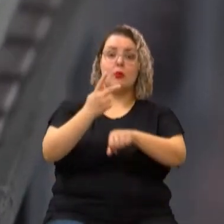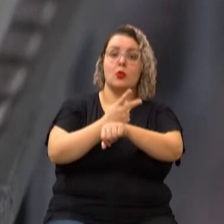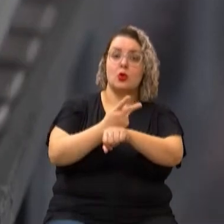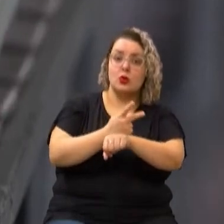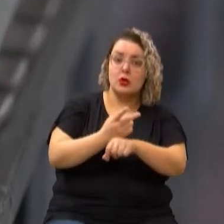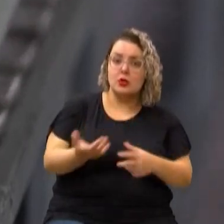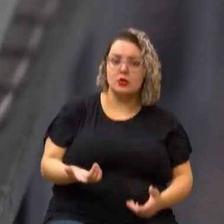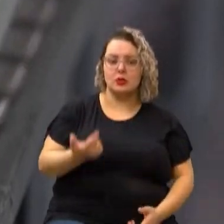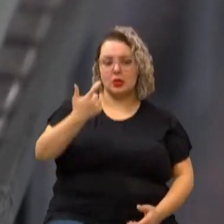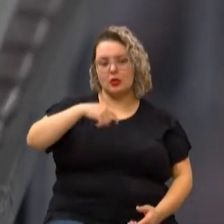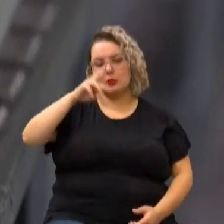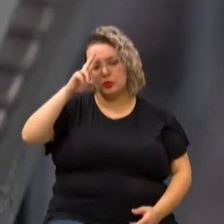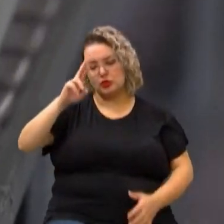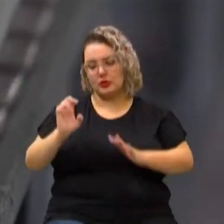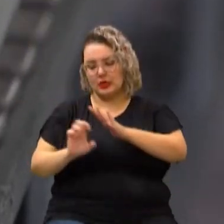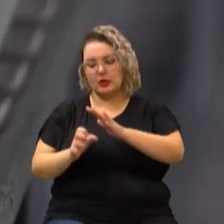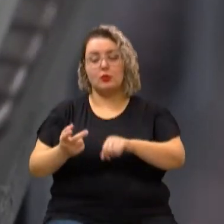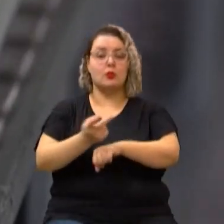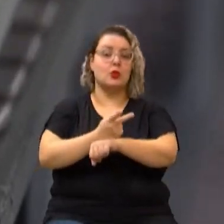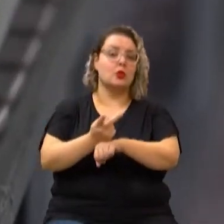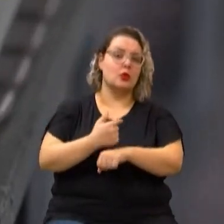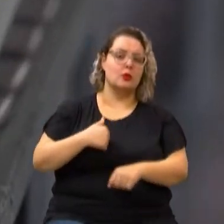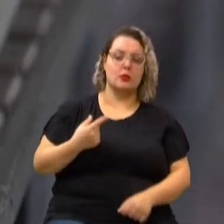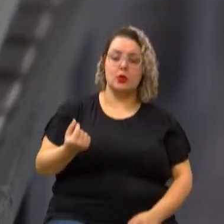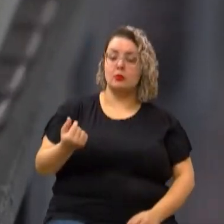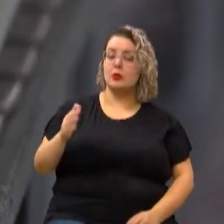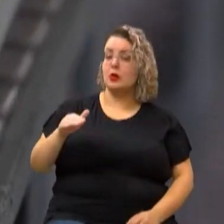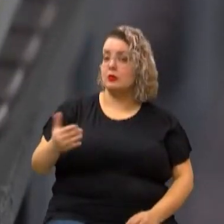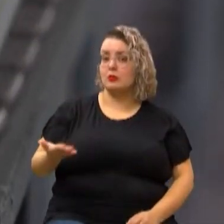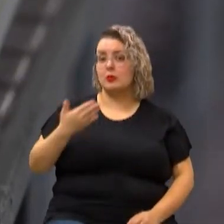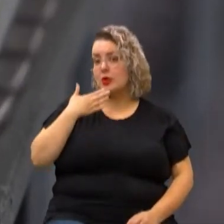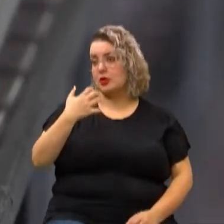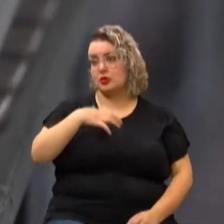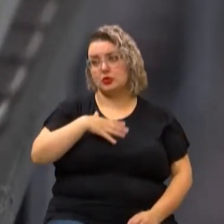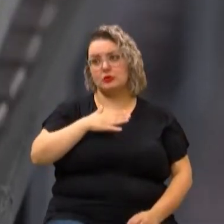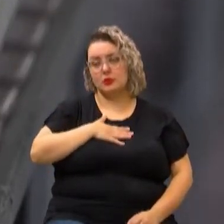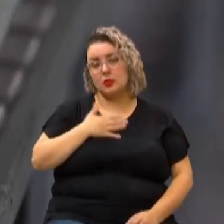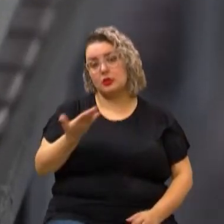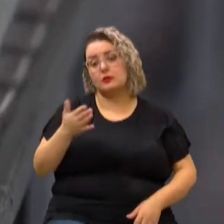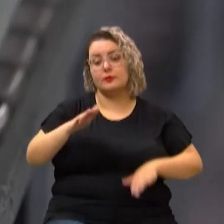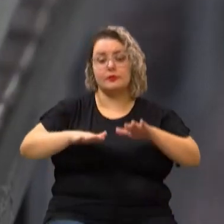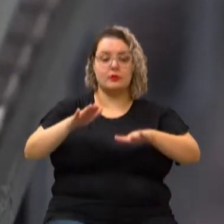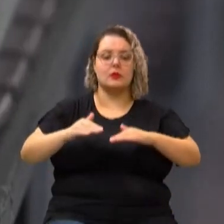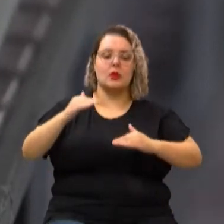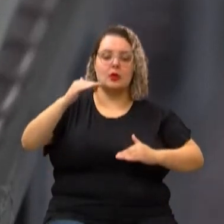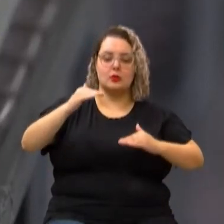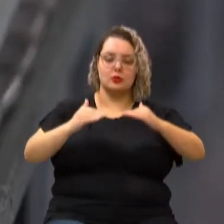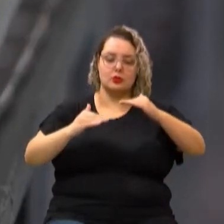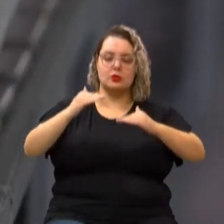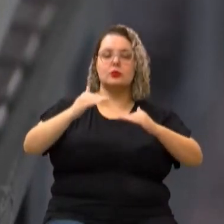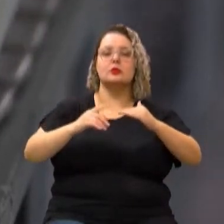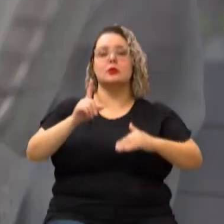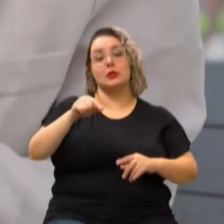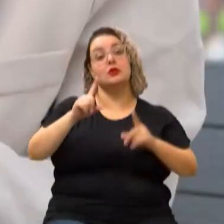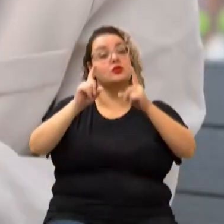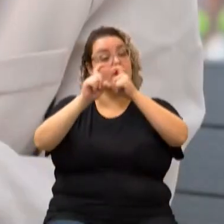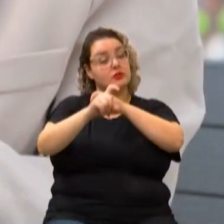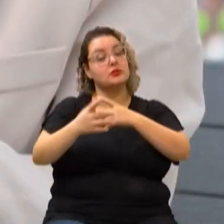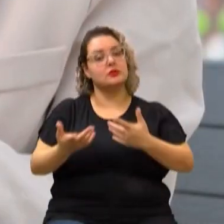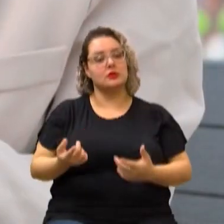não vamos dizer o segredo, mas se o país, né, se nós conseguíssemos equilibrar uma relação de produção